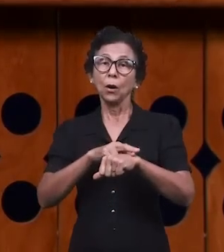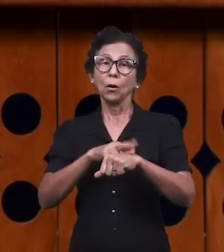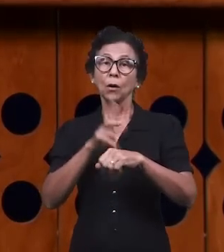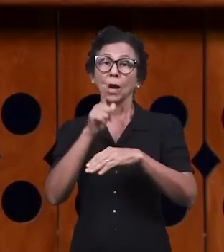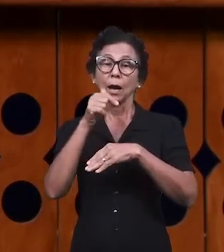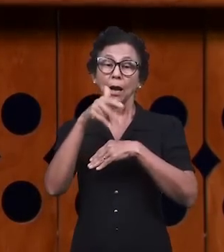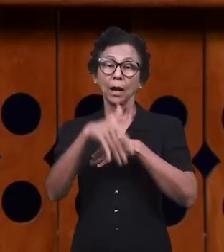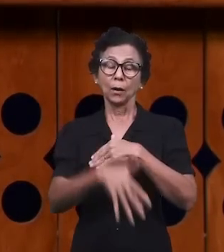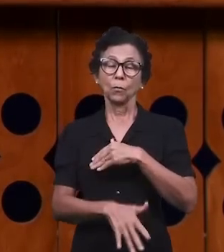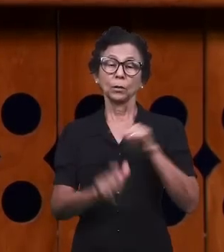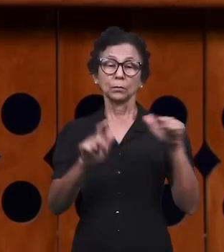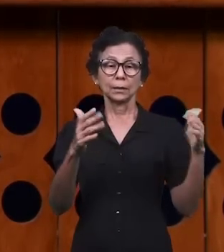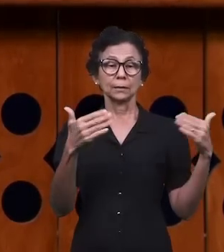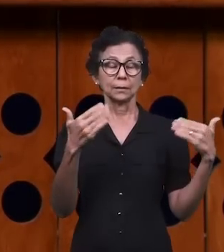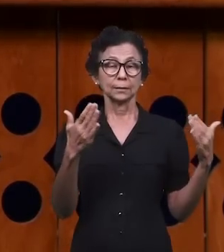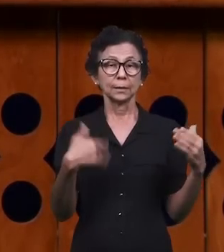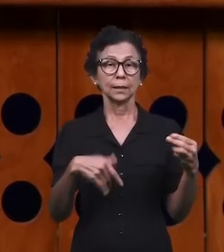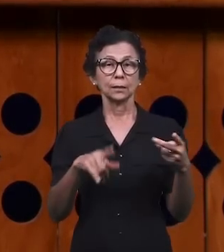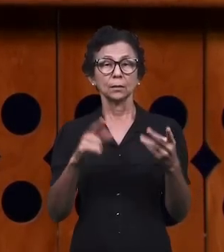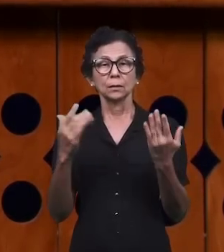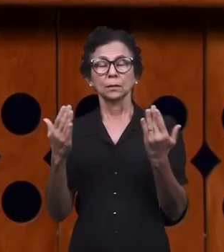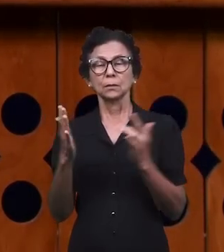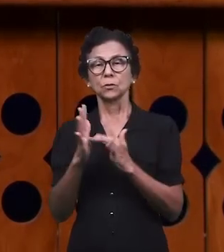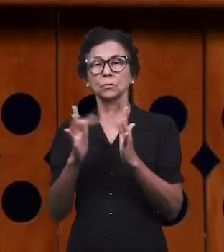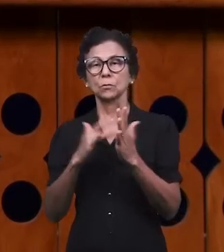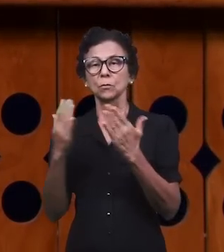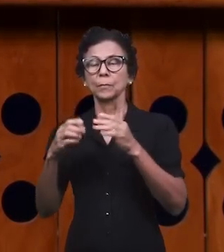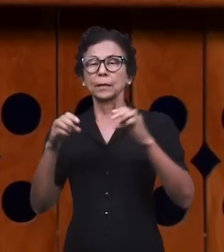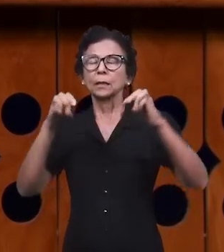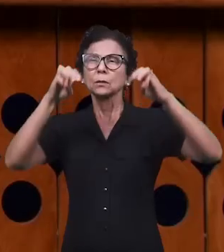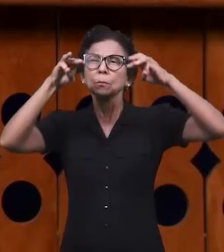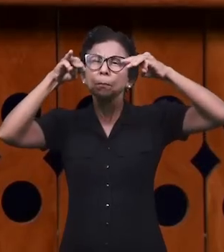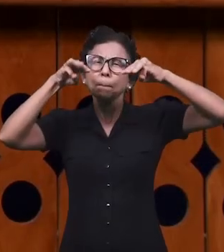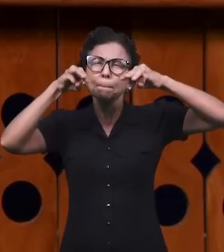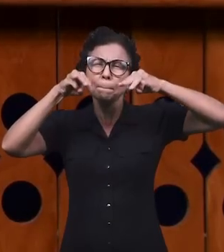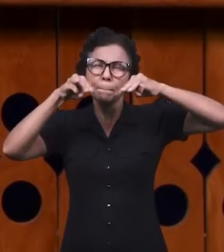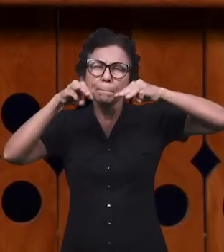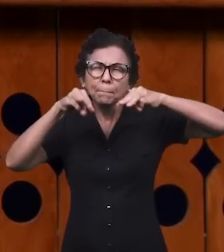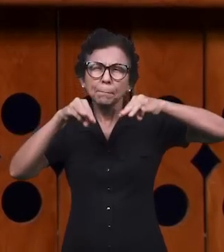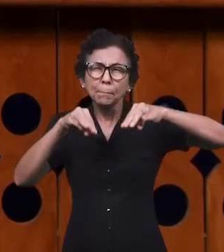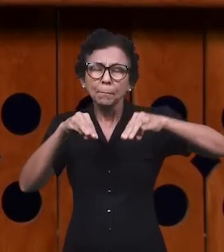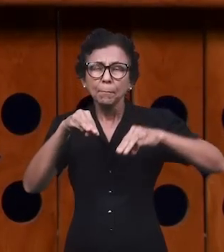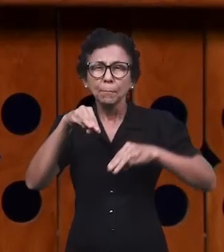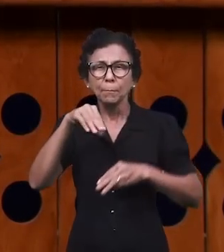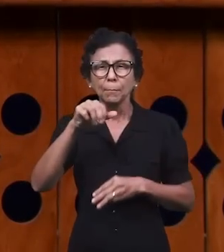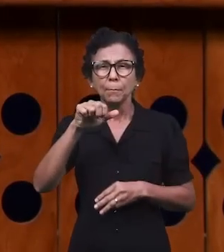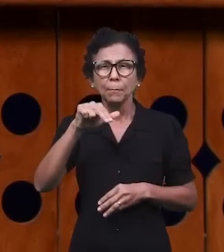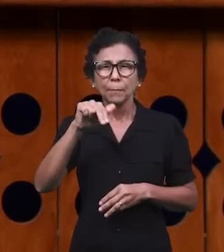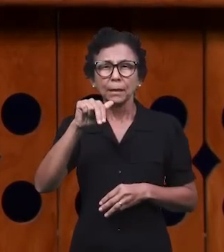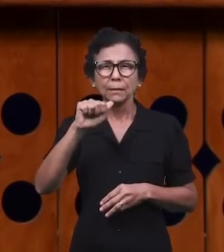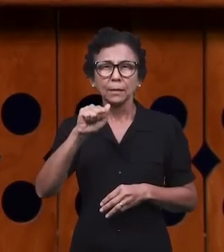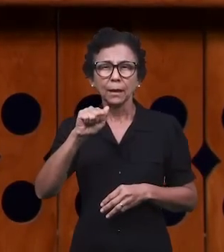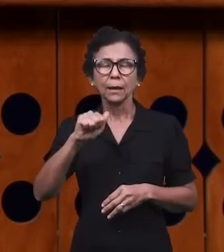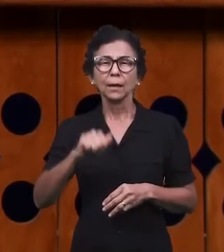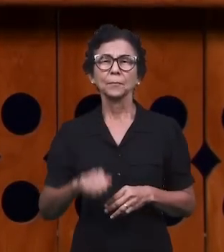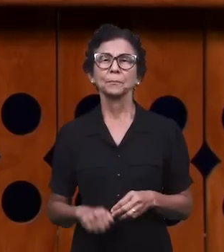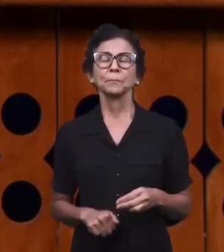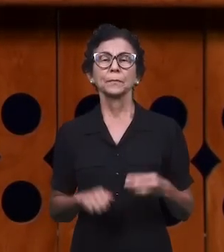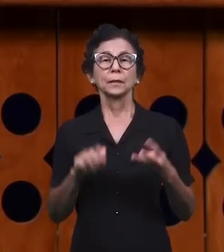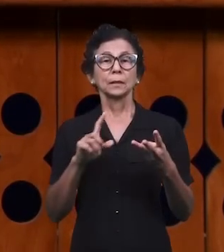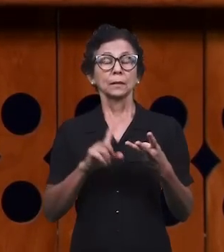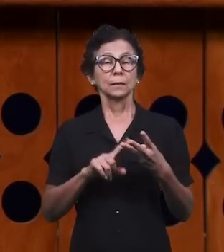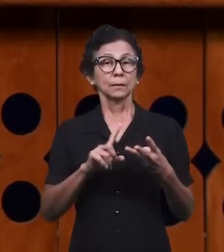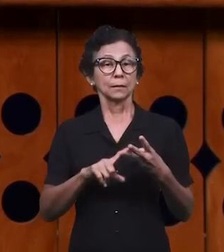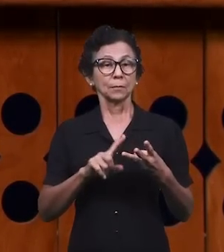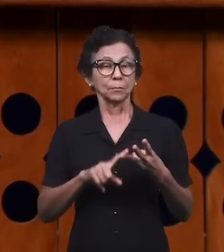deserto. O maná que caía do céu. Na vida dele, aqui no Novo Testamento,